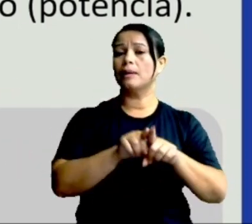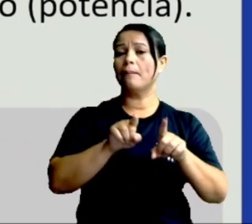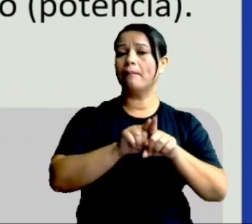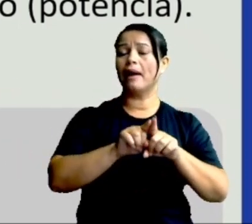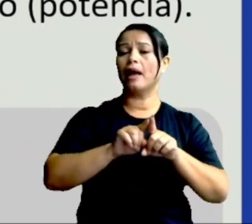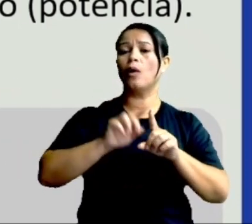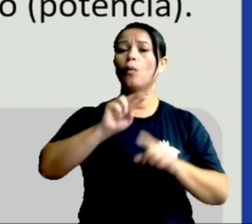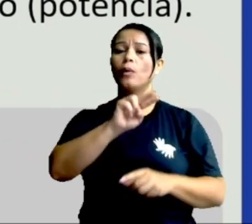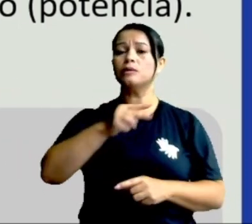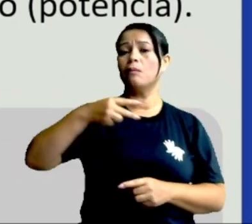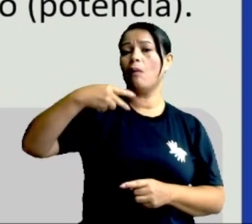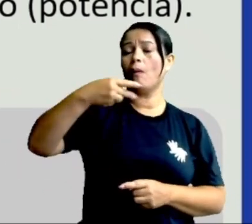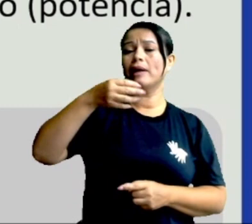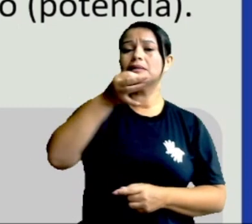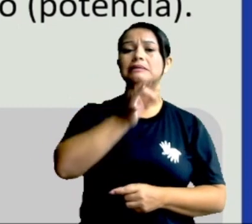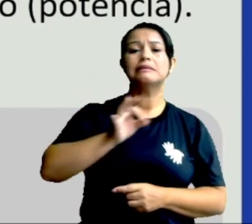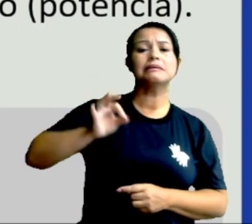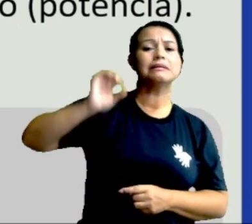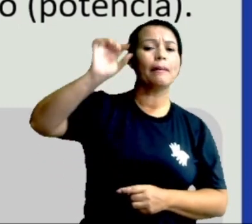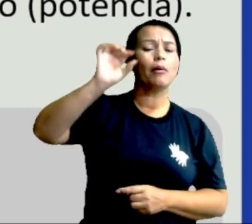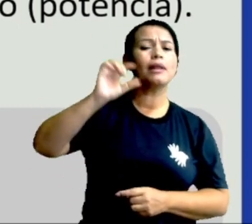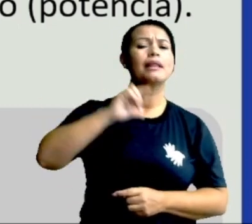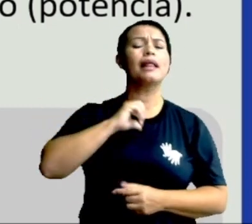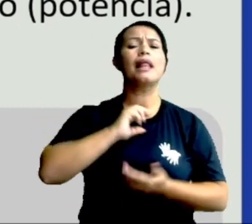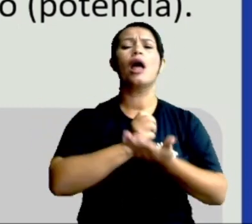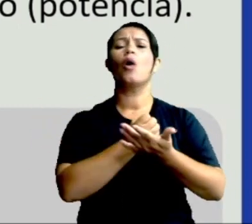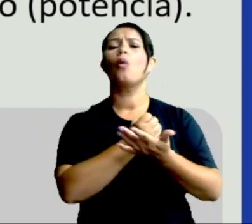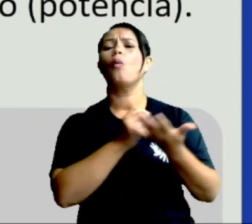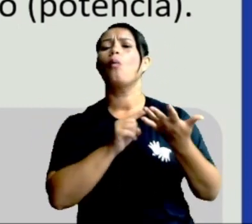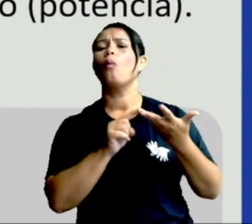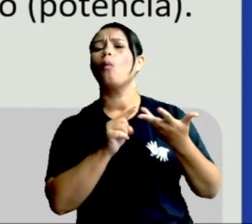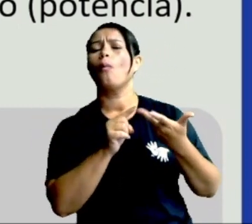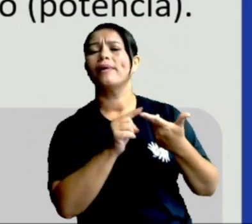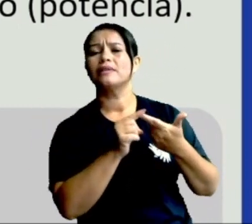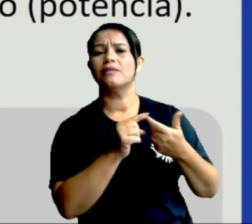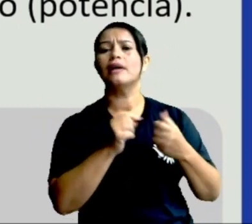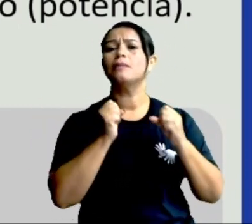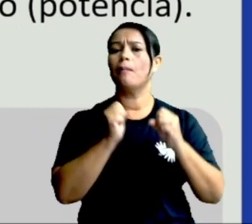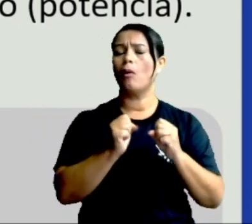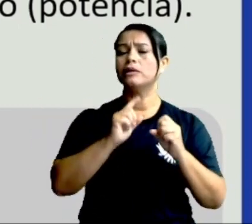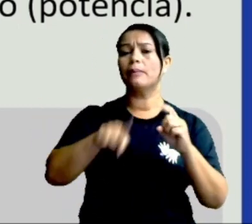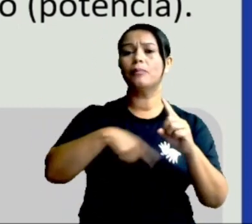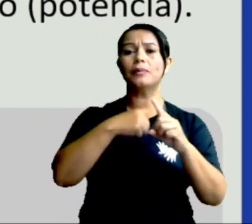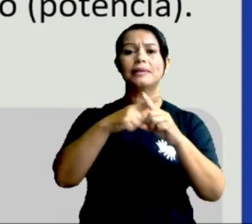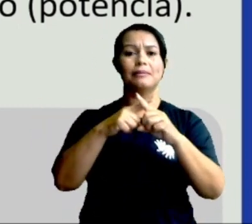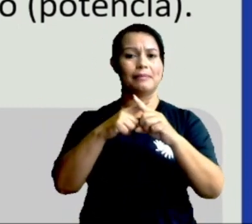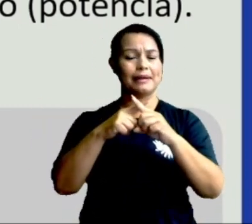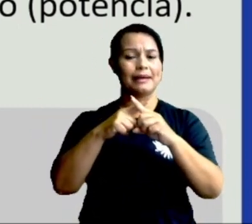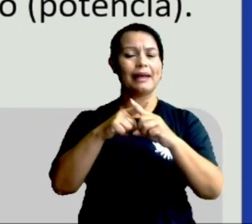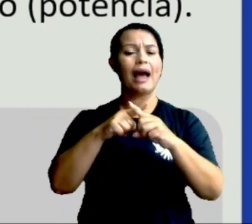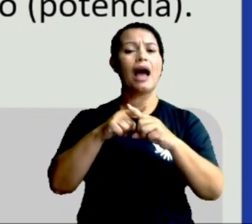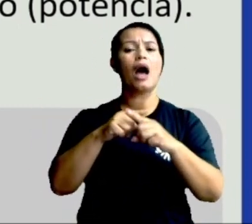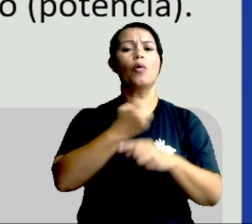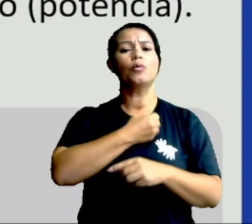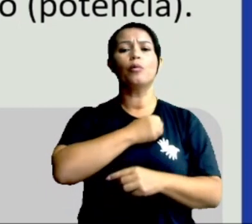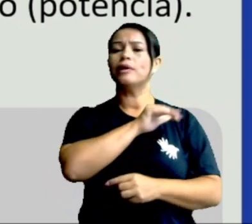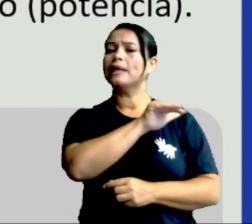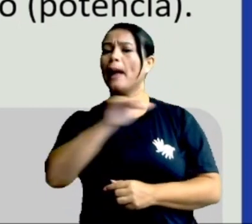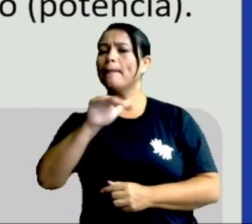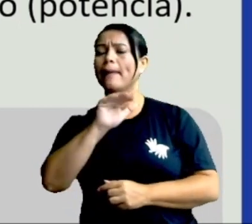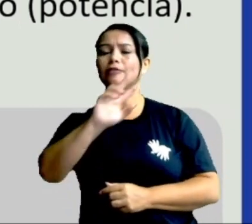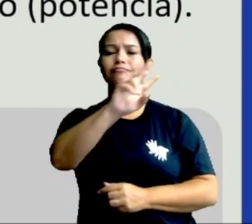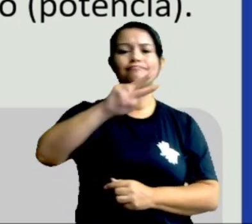da potência diz a quantidade de vezes que devemos multiplicar a base, para assim encontrar o